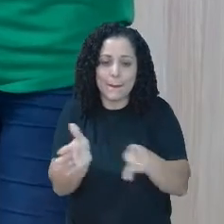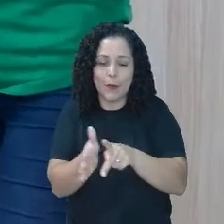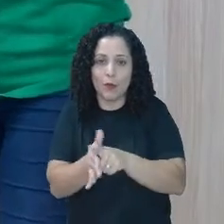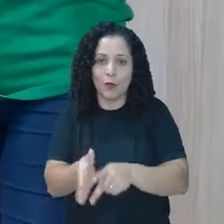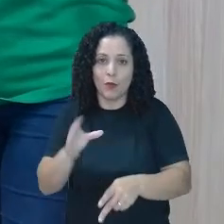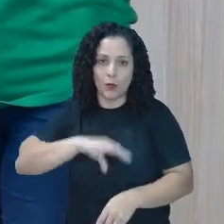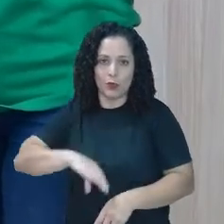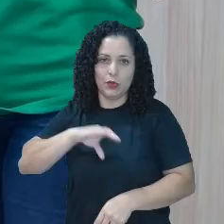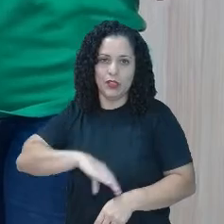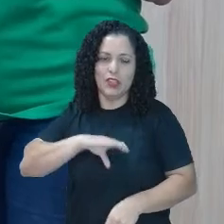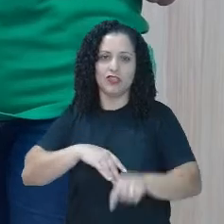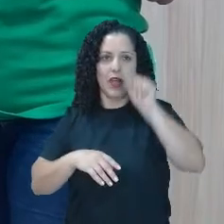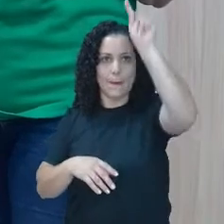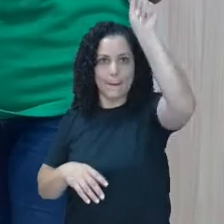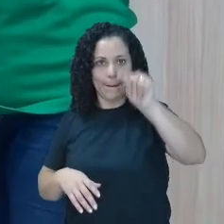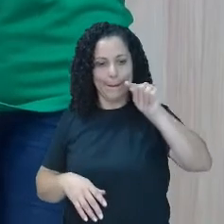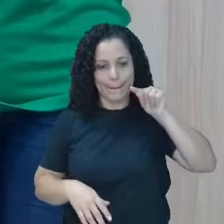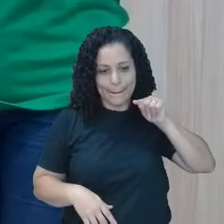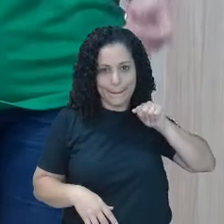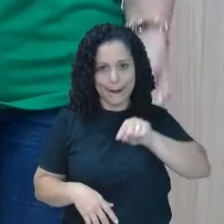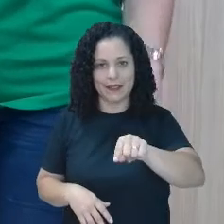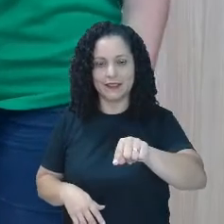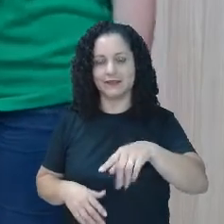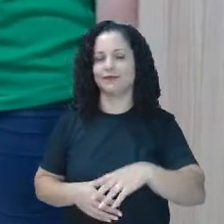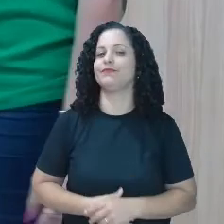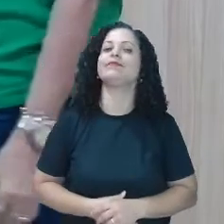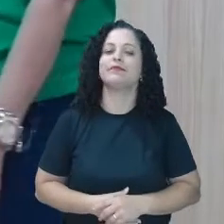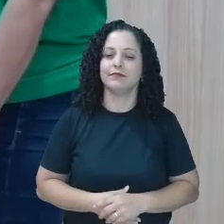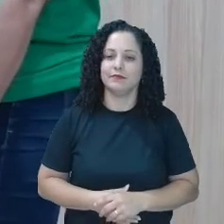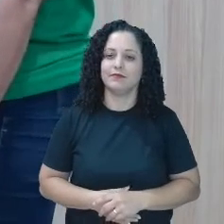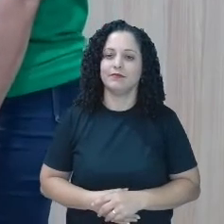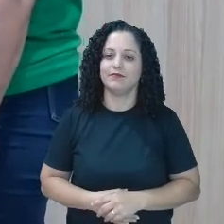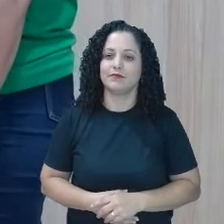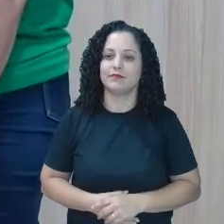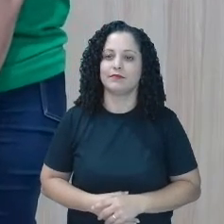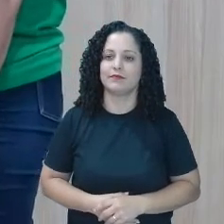uma exclamação, tá certo? Então, vamos lá.